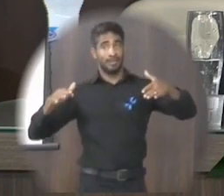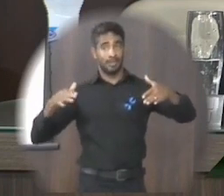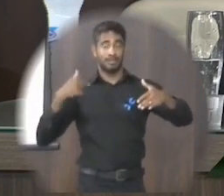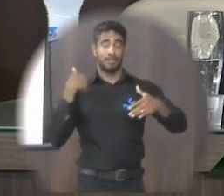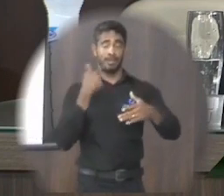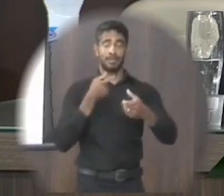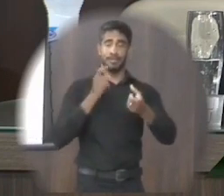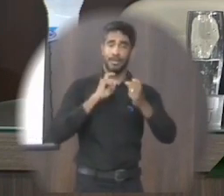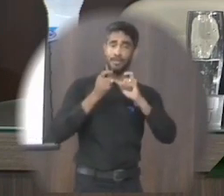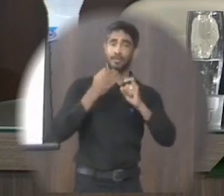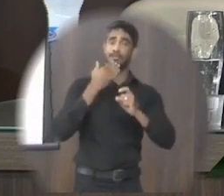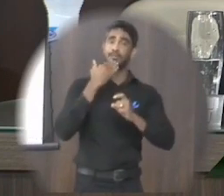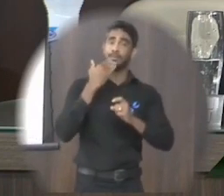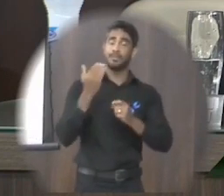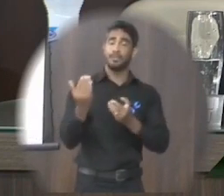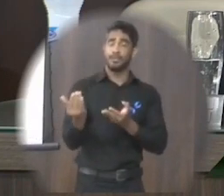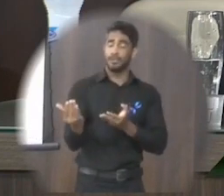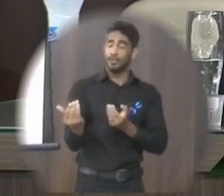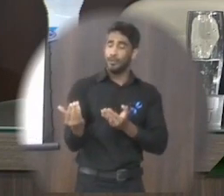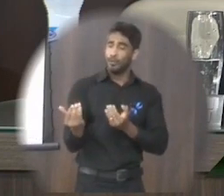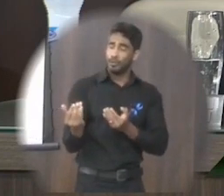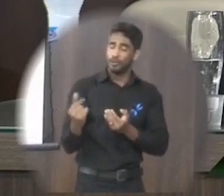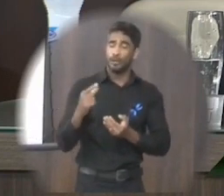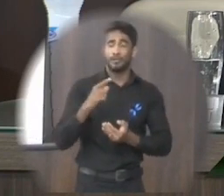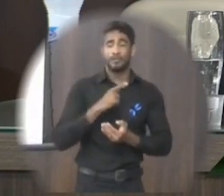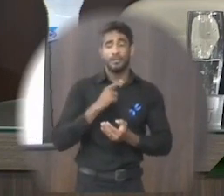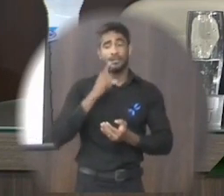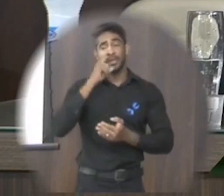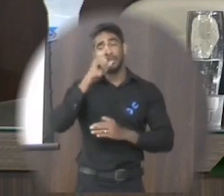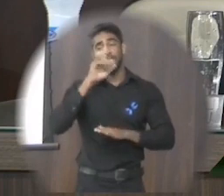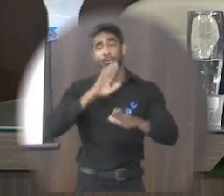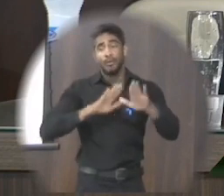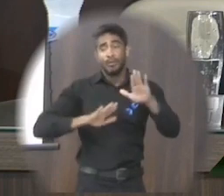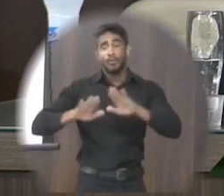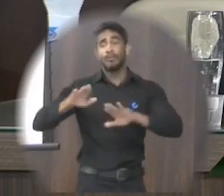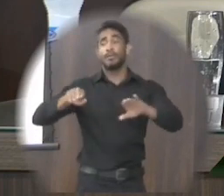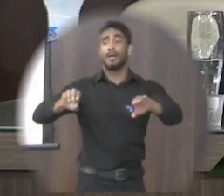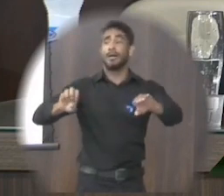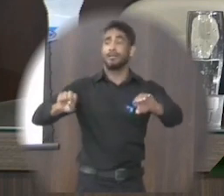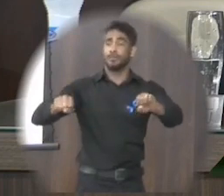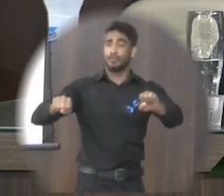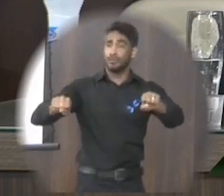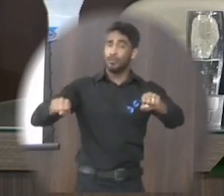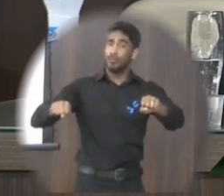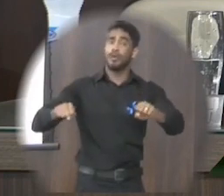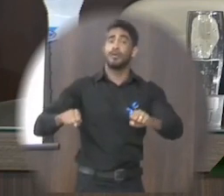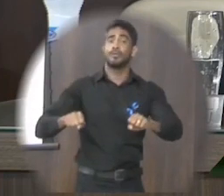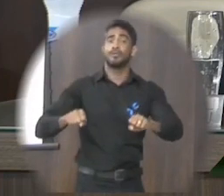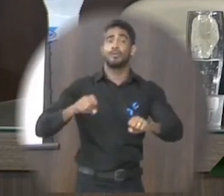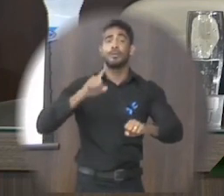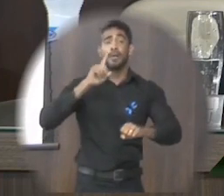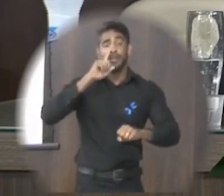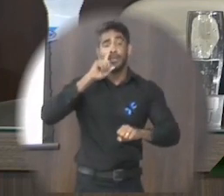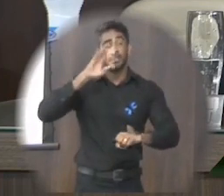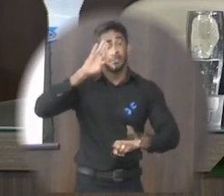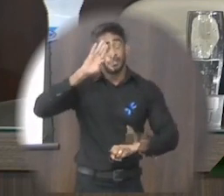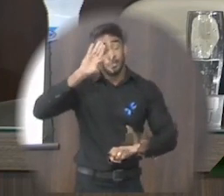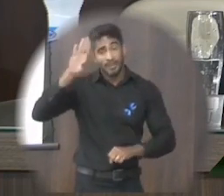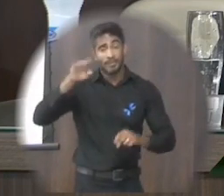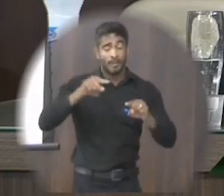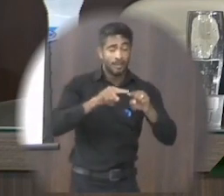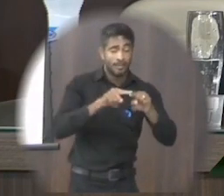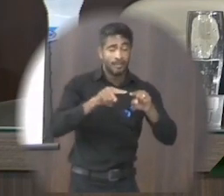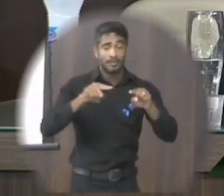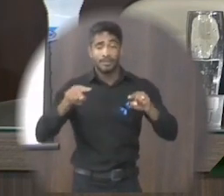nossa reunião, para poder pedir aos jovens que tenham bastante cuidado com motocicleta, né? Motocicleta é complicado, principalmente nesse